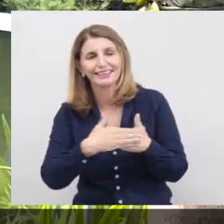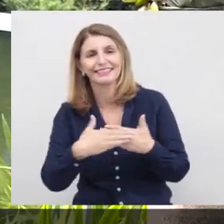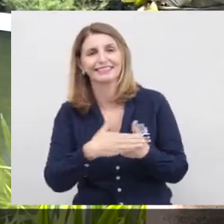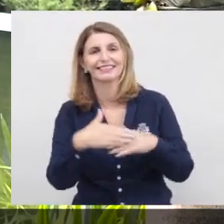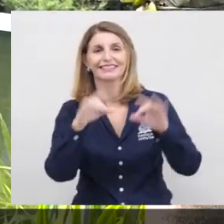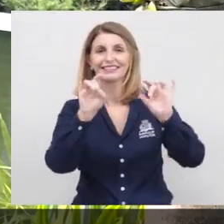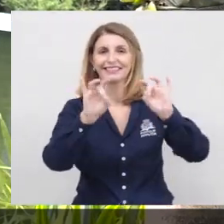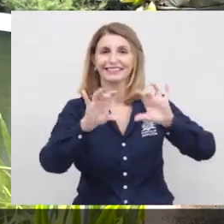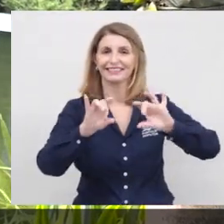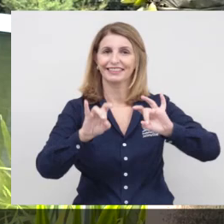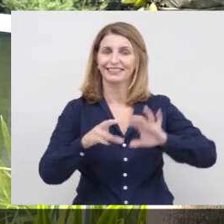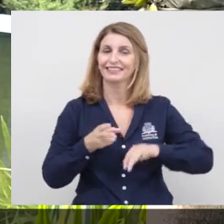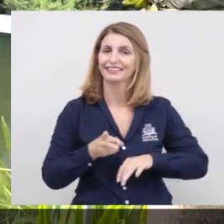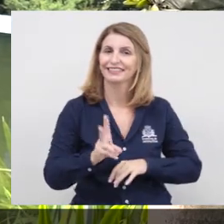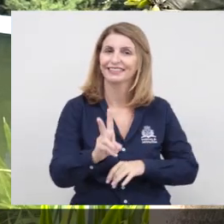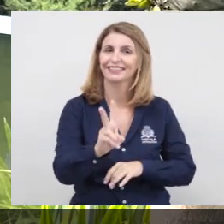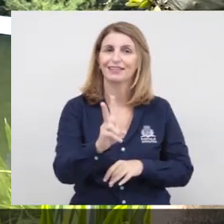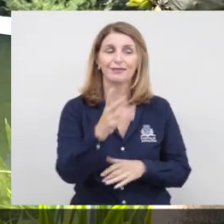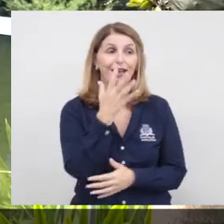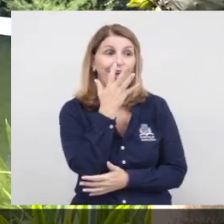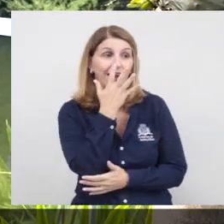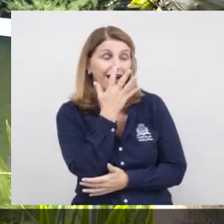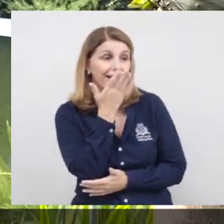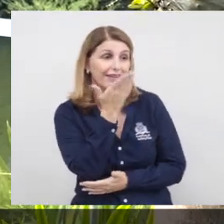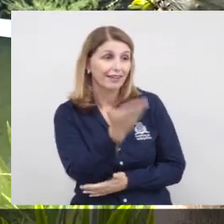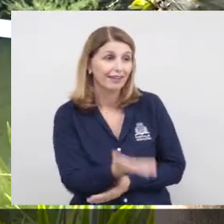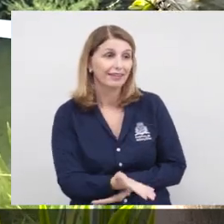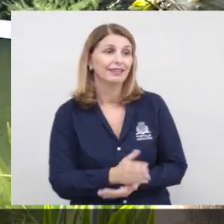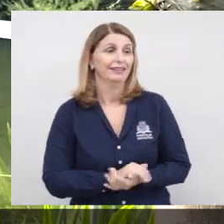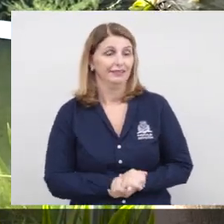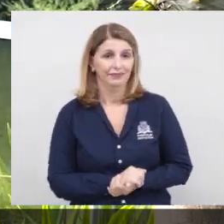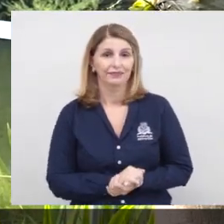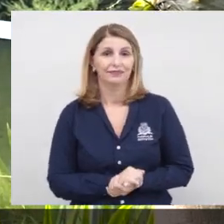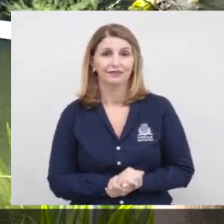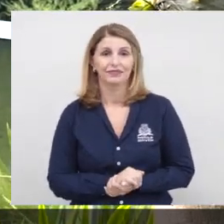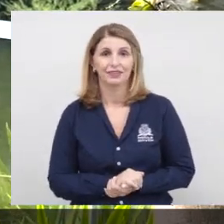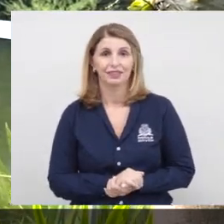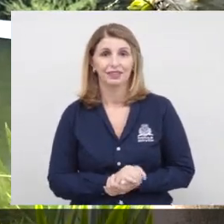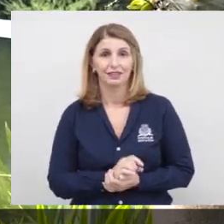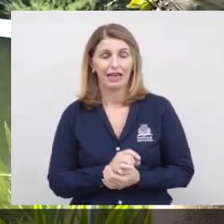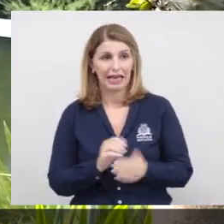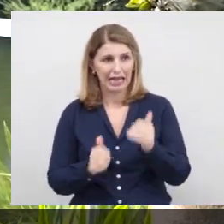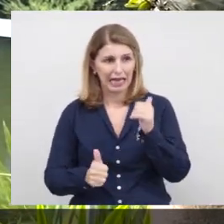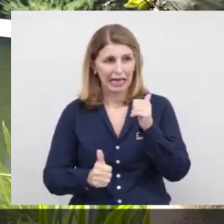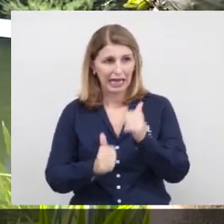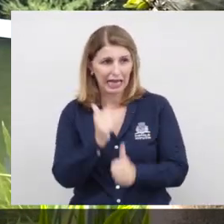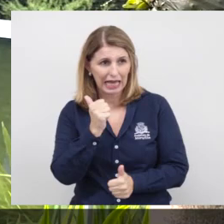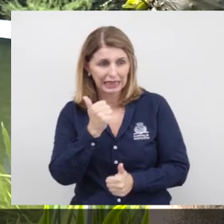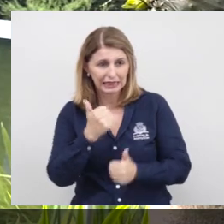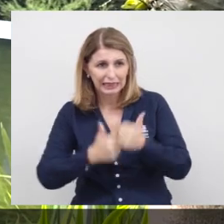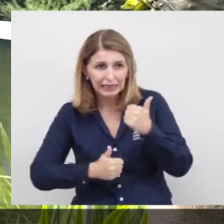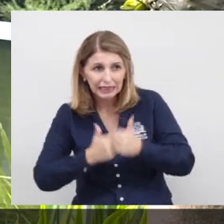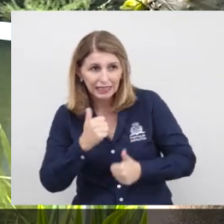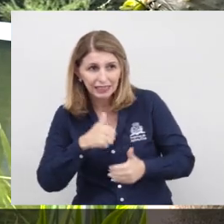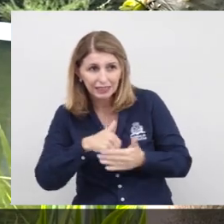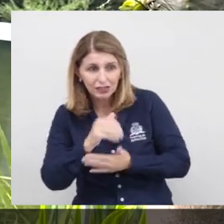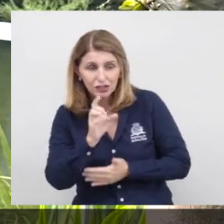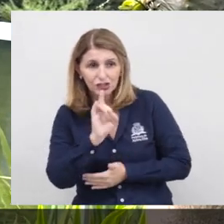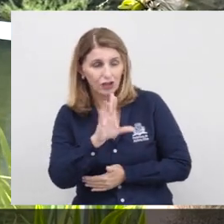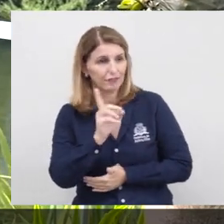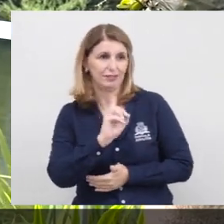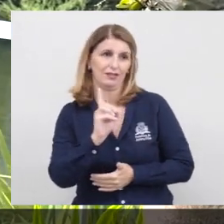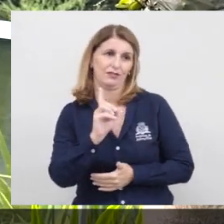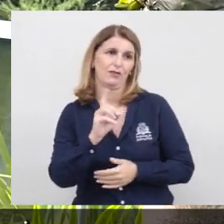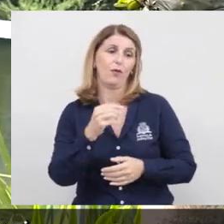pessoa que eu tenho um carinho especial sempre tive uma admiração muito grande não só pela atleta que eu